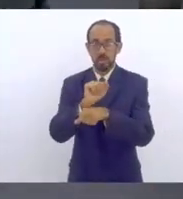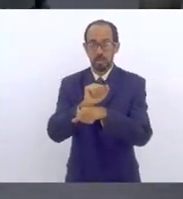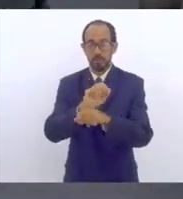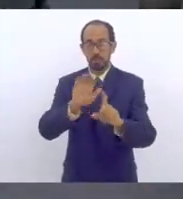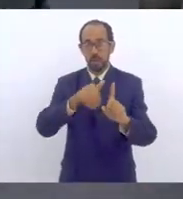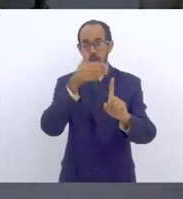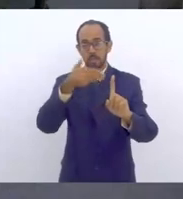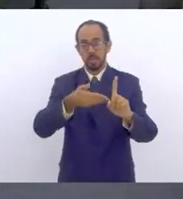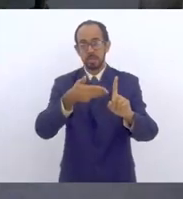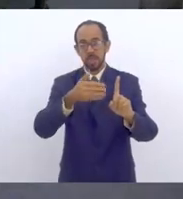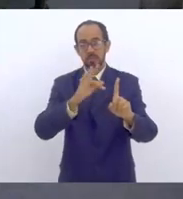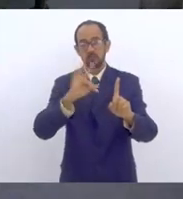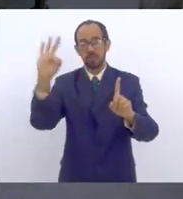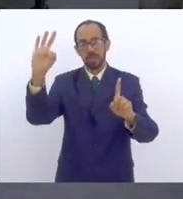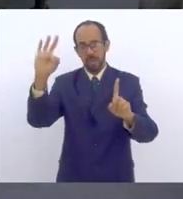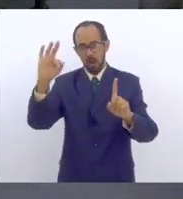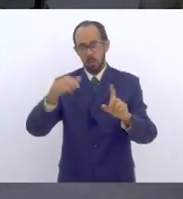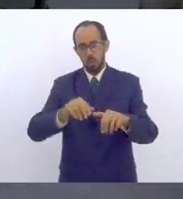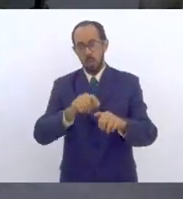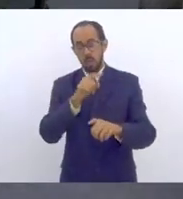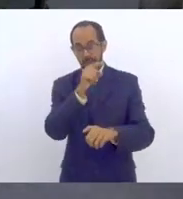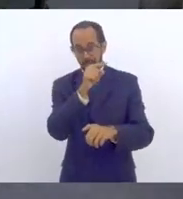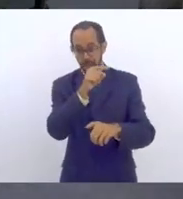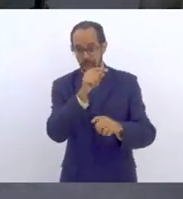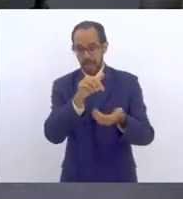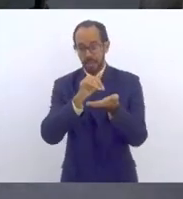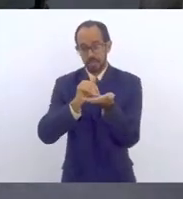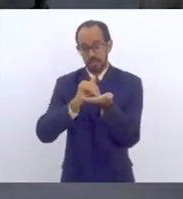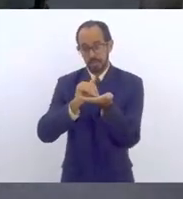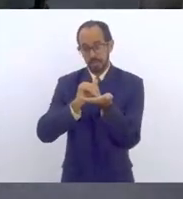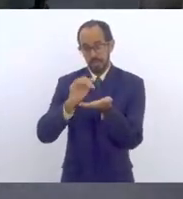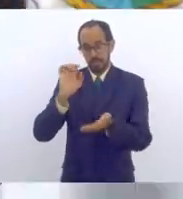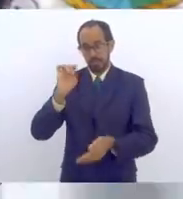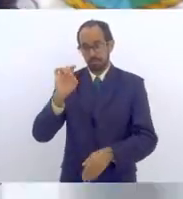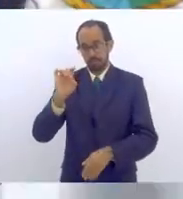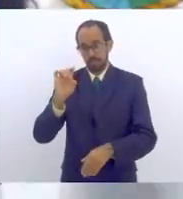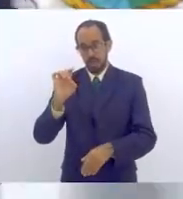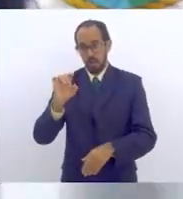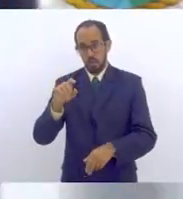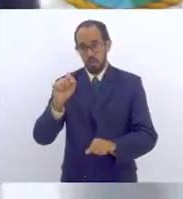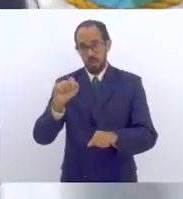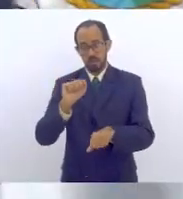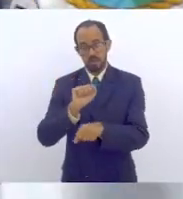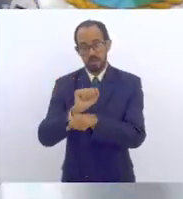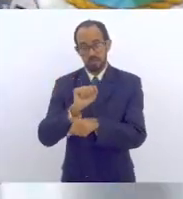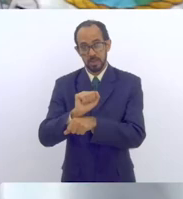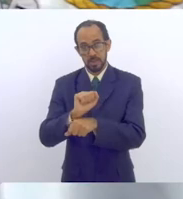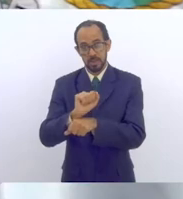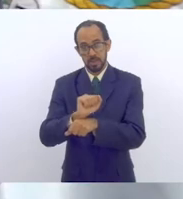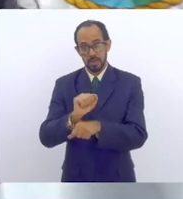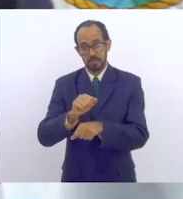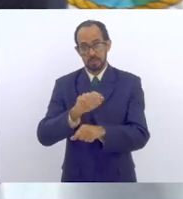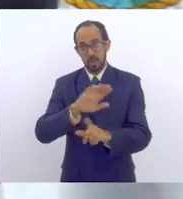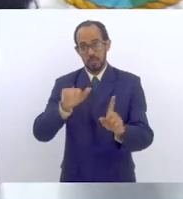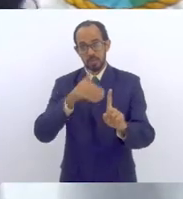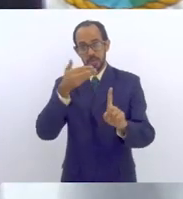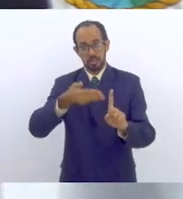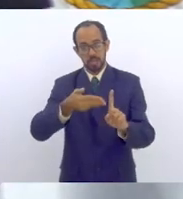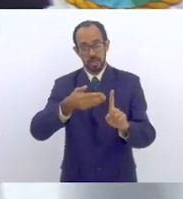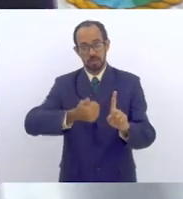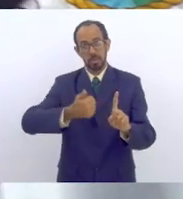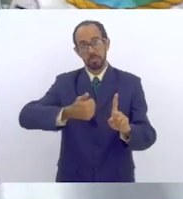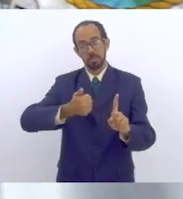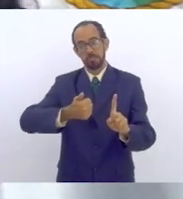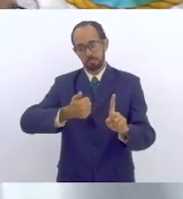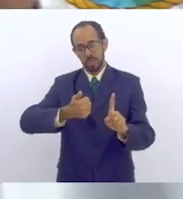como ela era secretária executiva eu deixei para homenagear na minha primeira rota de homenagens